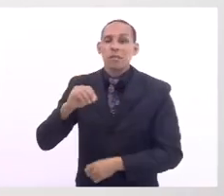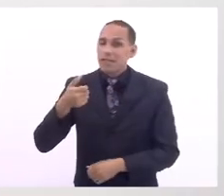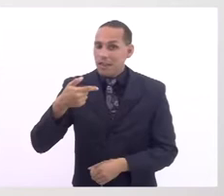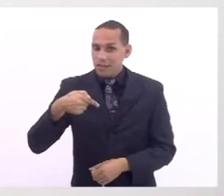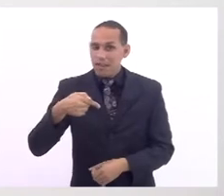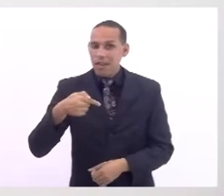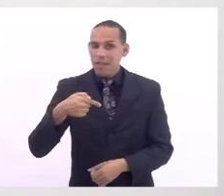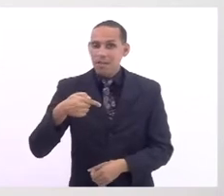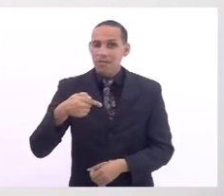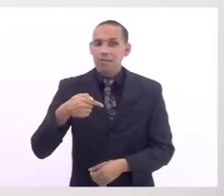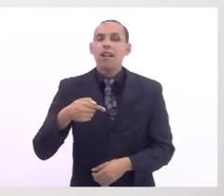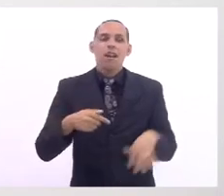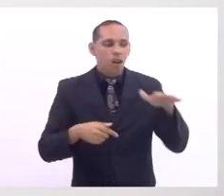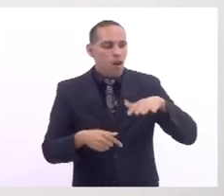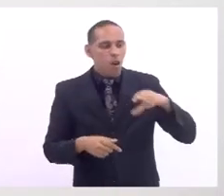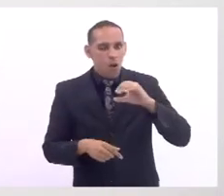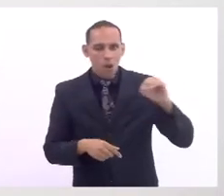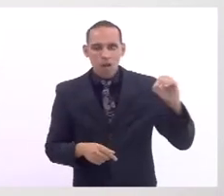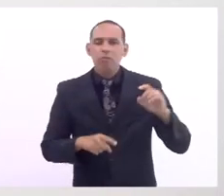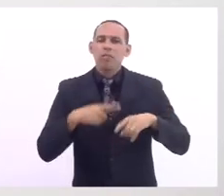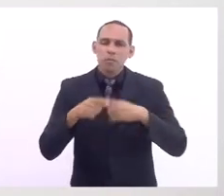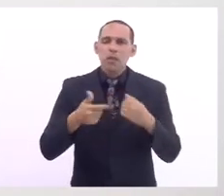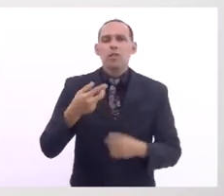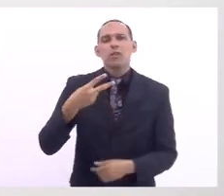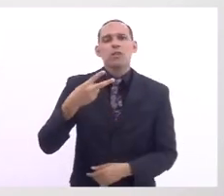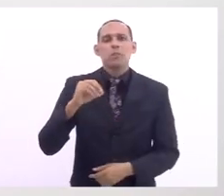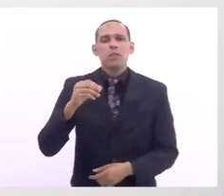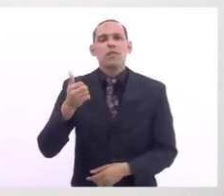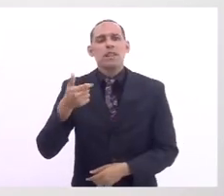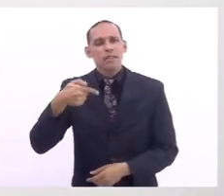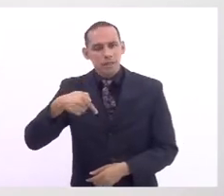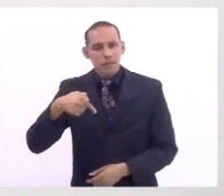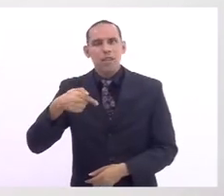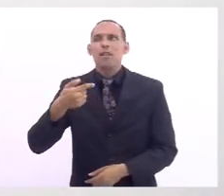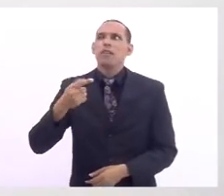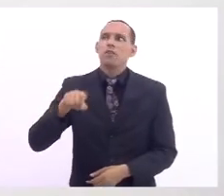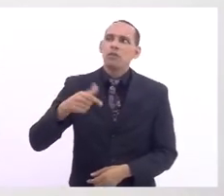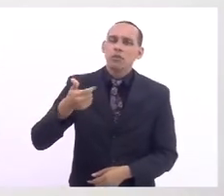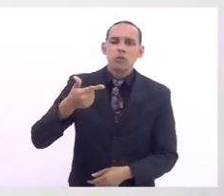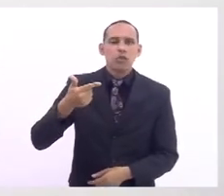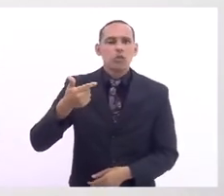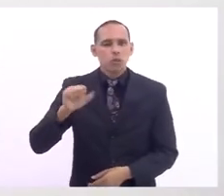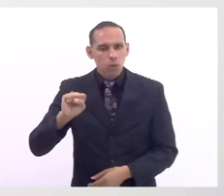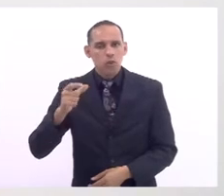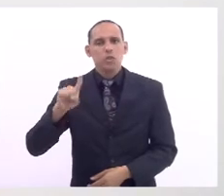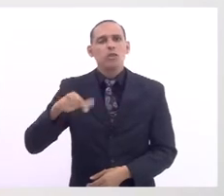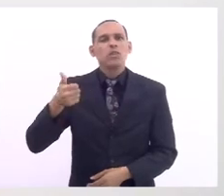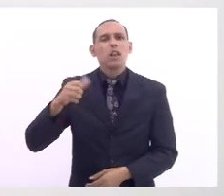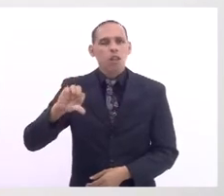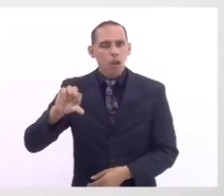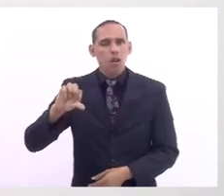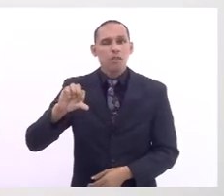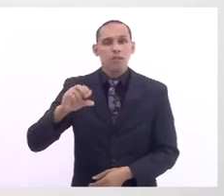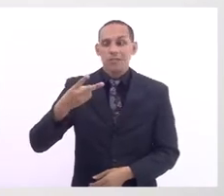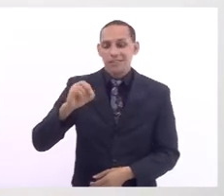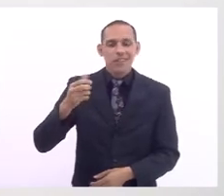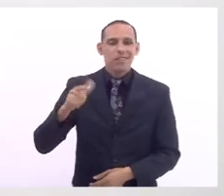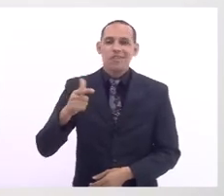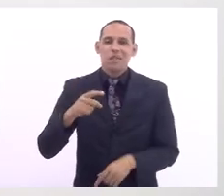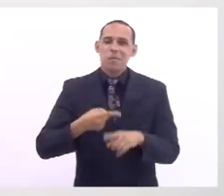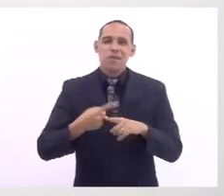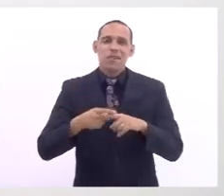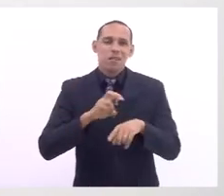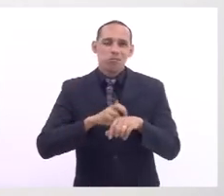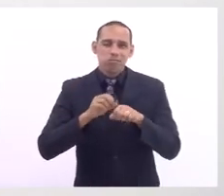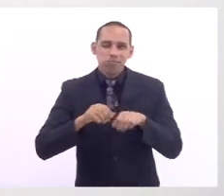oeste depois 2017 2018 2019 2020 no tempo quando a pandemia em todo momento da caminhada